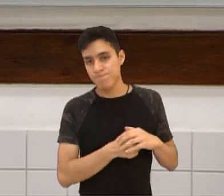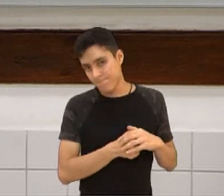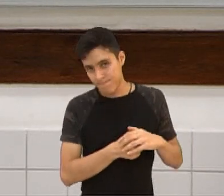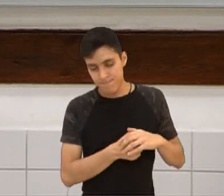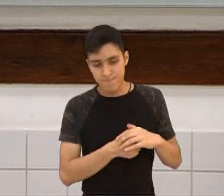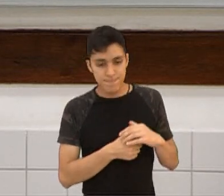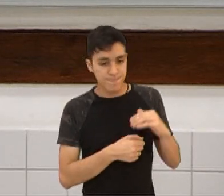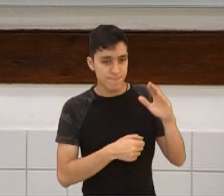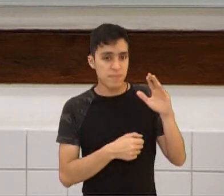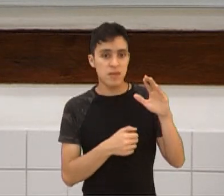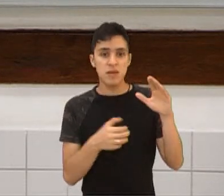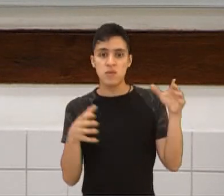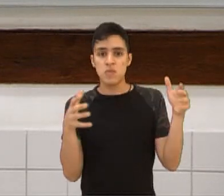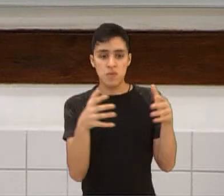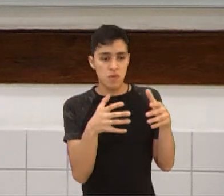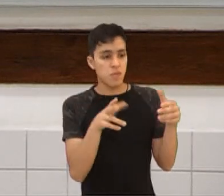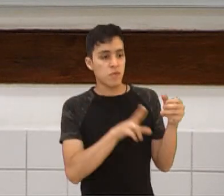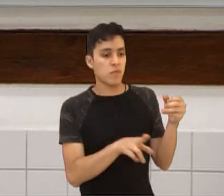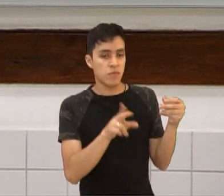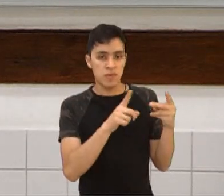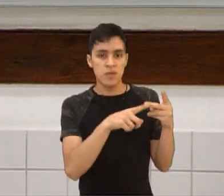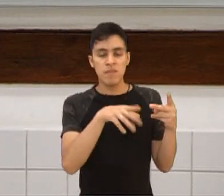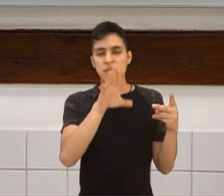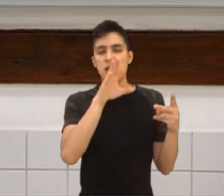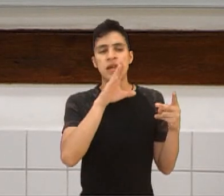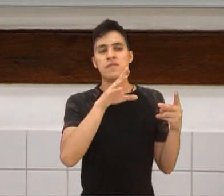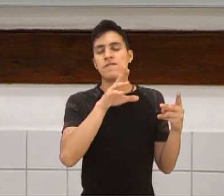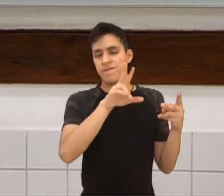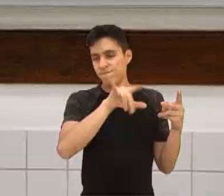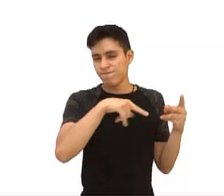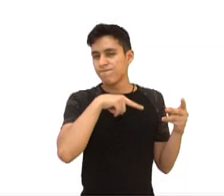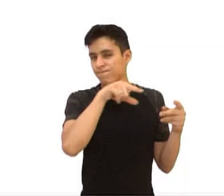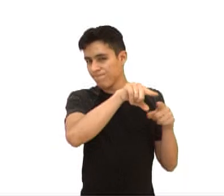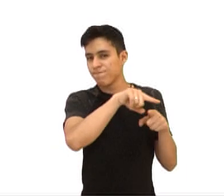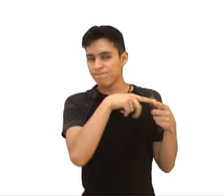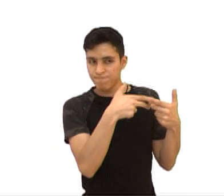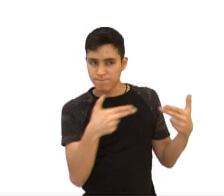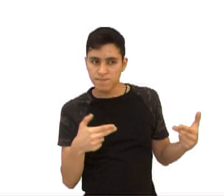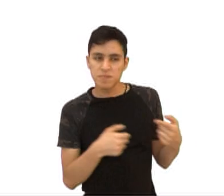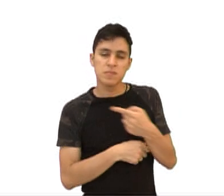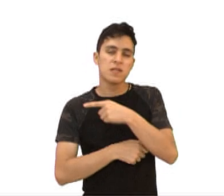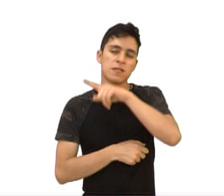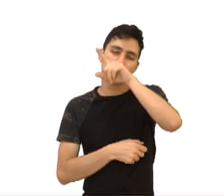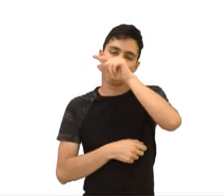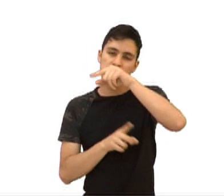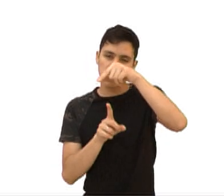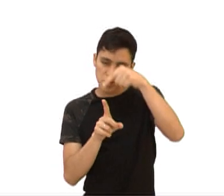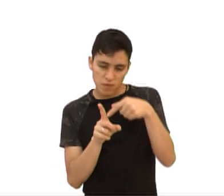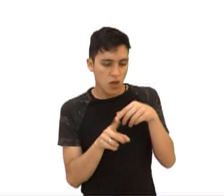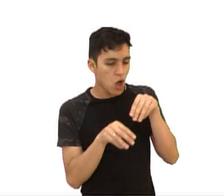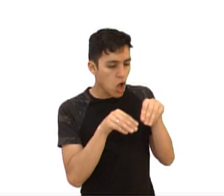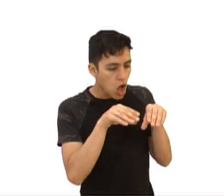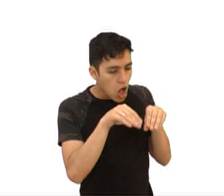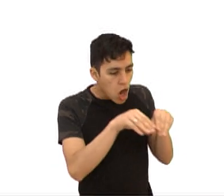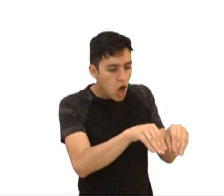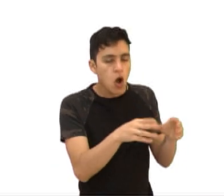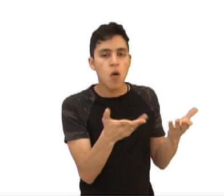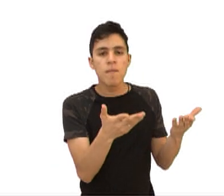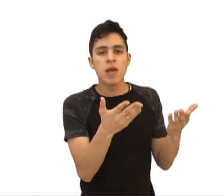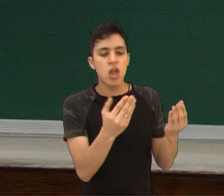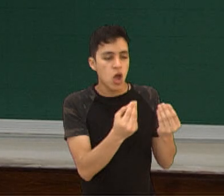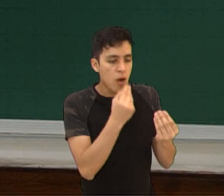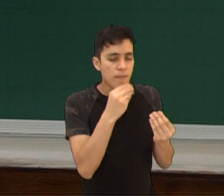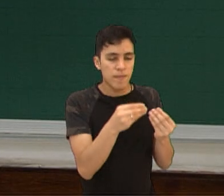o nível trófico, mais esse produto vai estar concentrado. Então, aqui as nossas aves piscívoras, porque elas vão comer tanto os peixes carnívoros quanto os